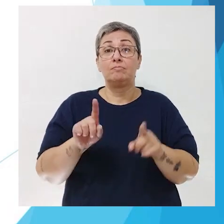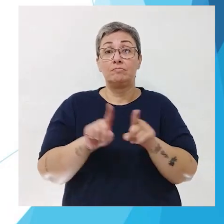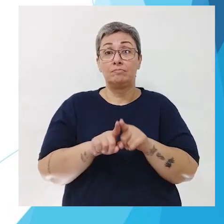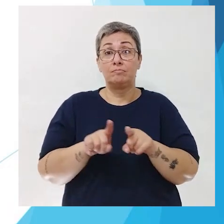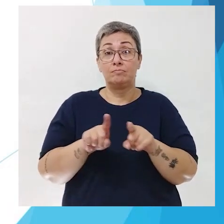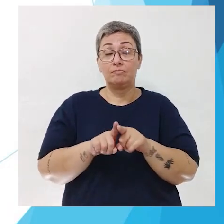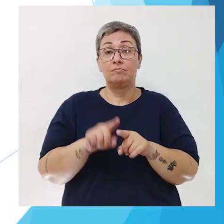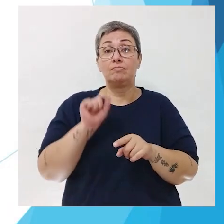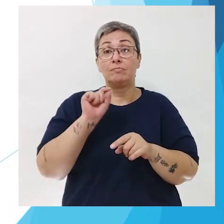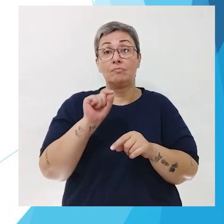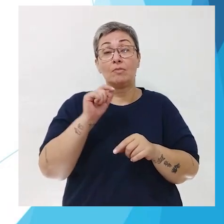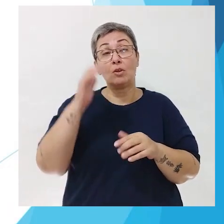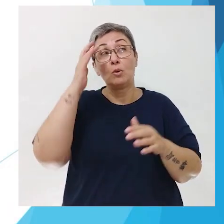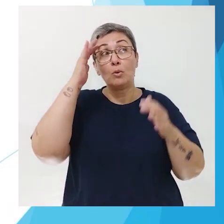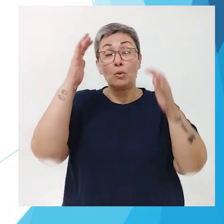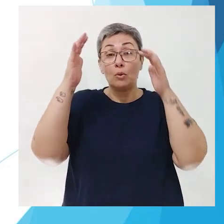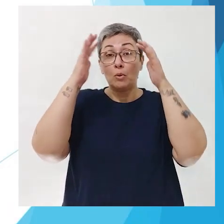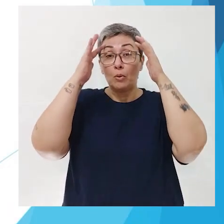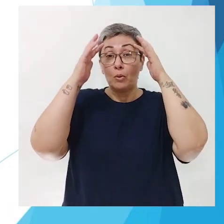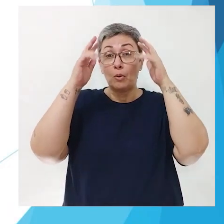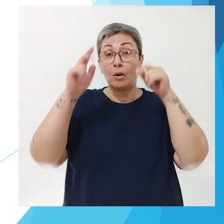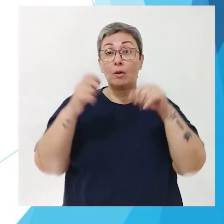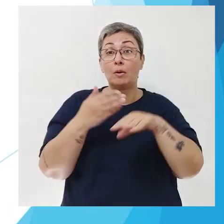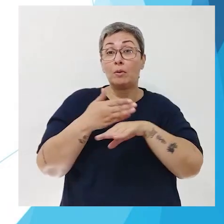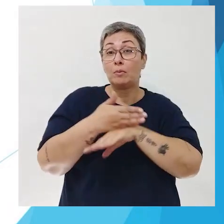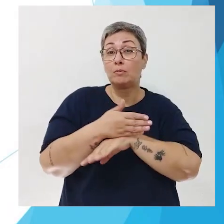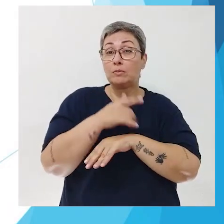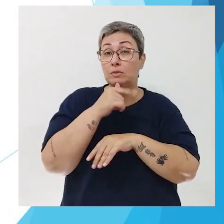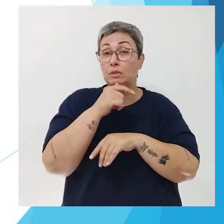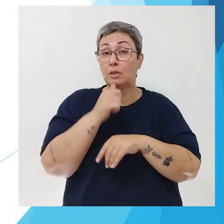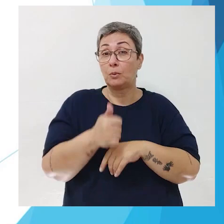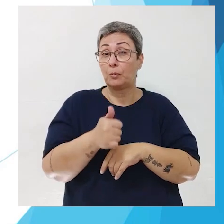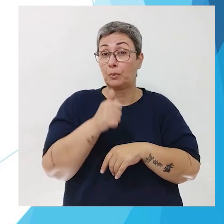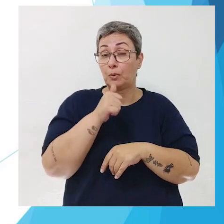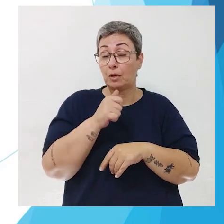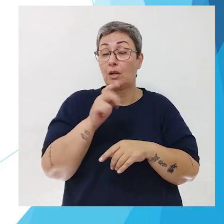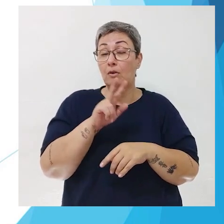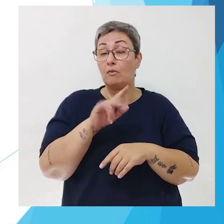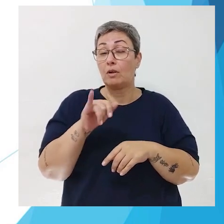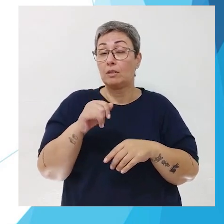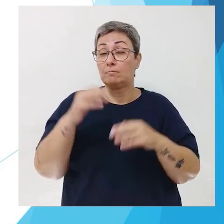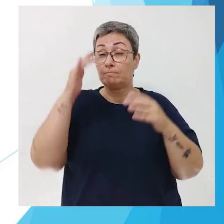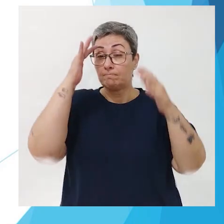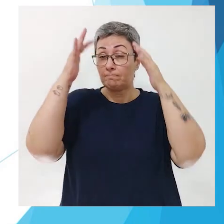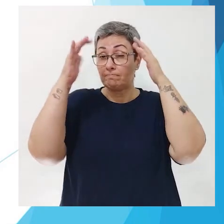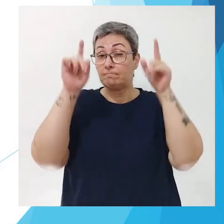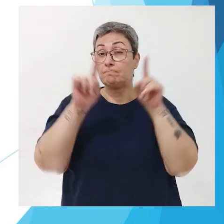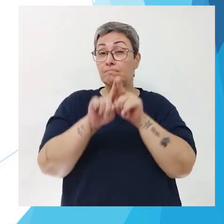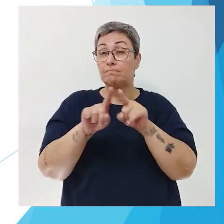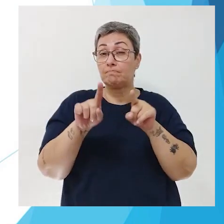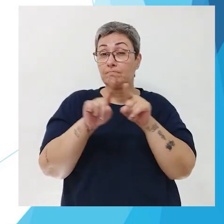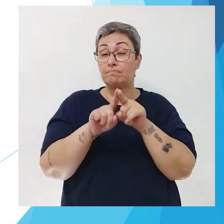Além do mais, ao refletirmos sobre o acesso à água potável, vamos